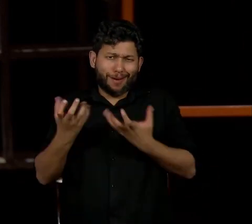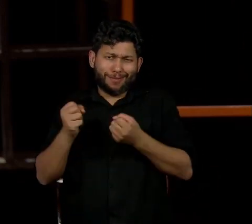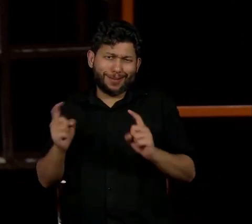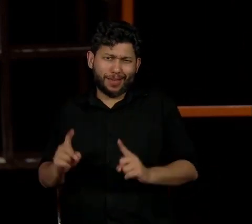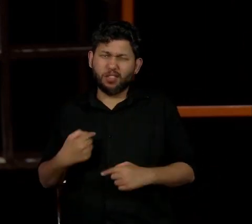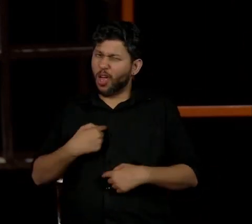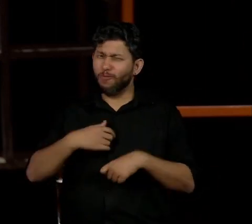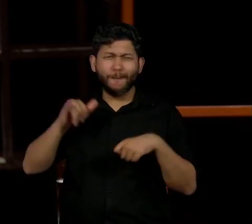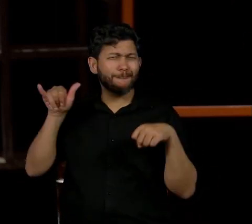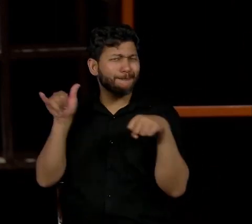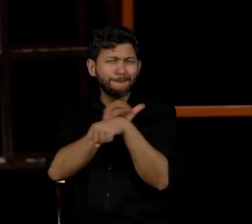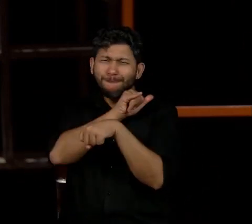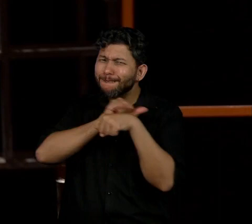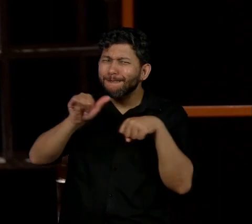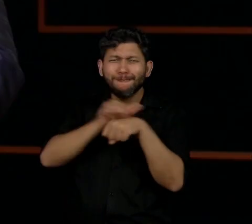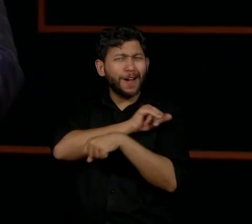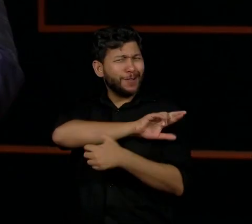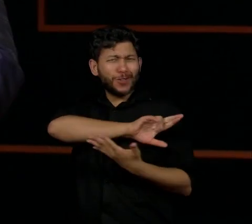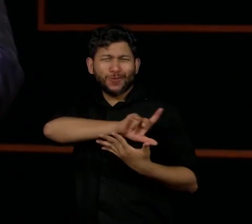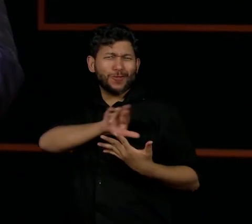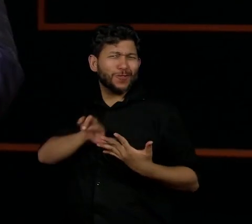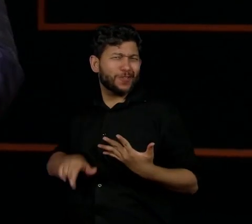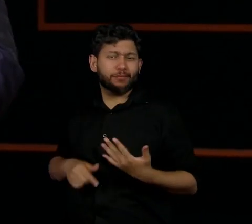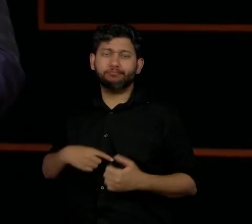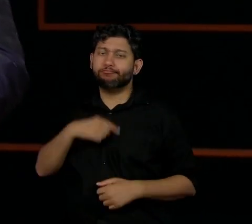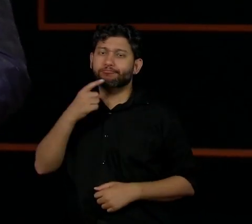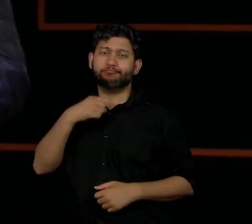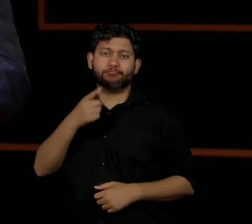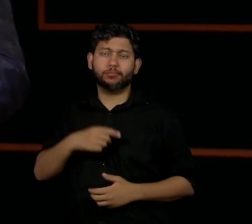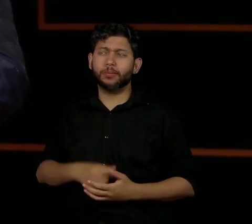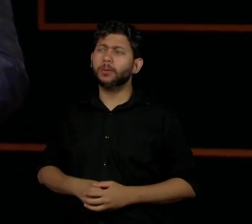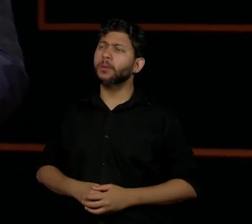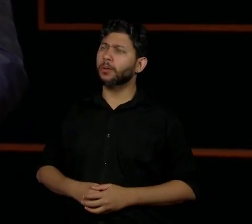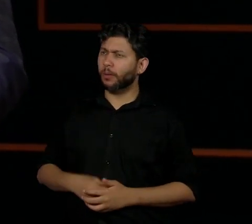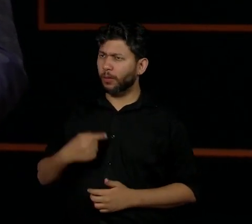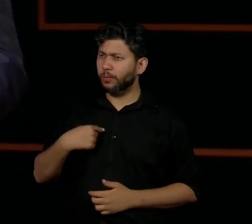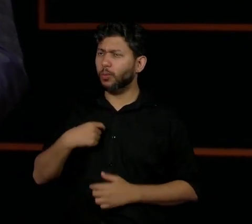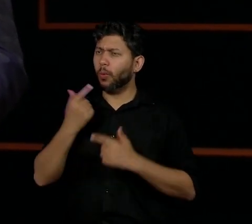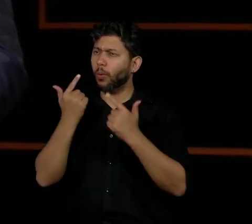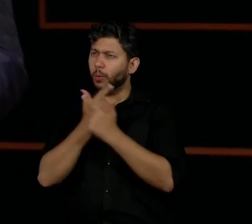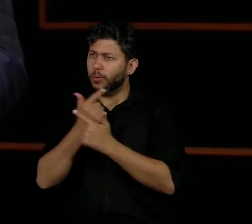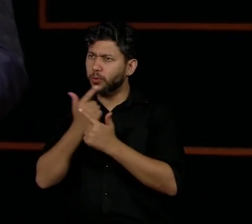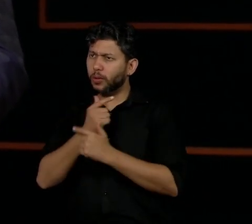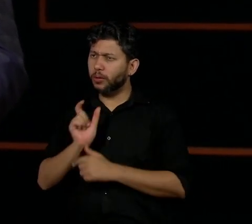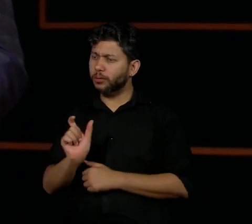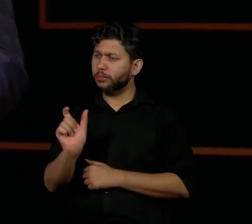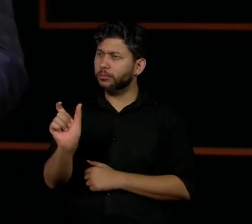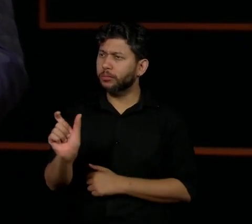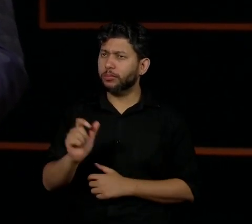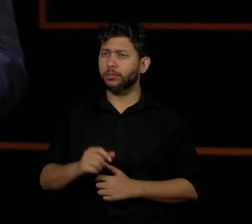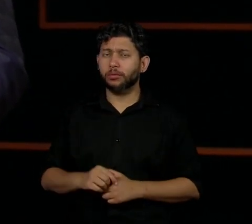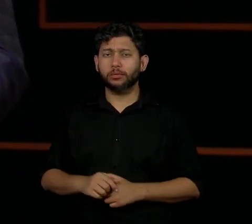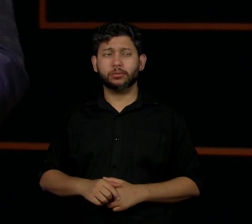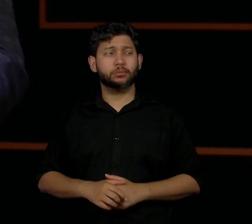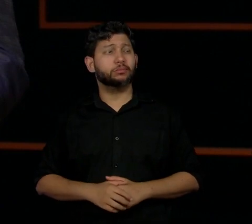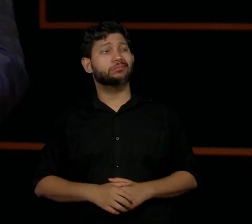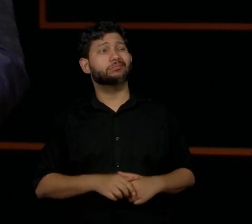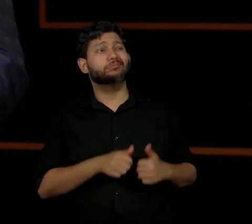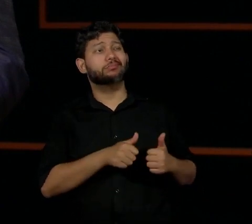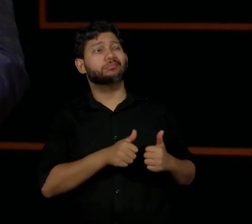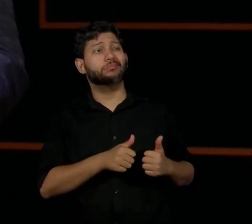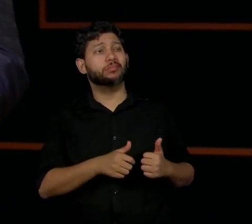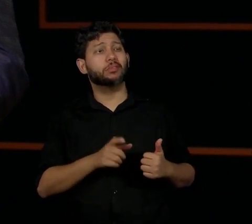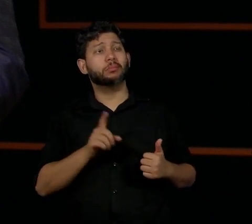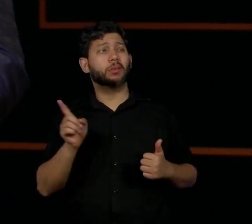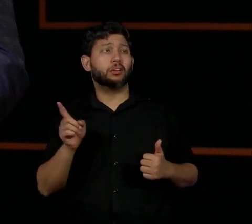que eu usava no Ceará de artifício. Eu digo, olha, eu sou um comediante. E os caras diziam assim, tá bom, você vai falar com o Chico